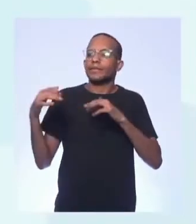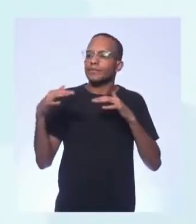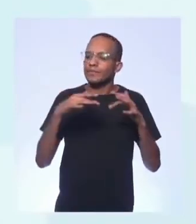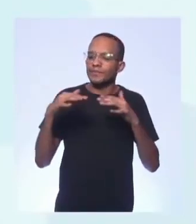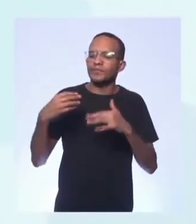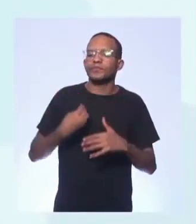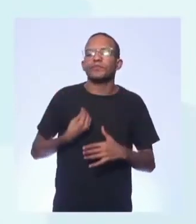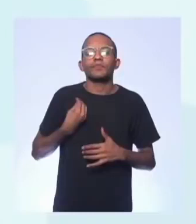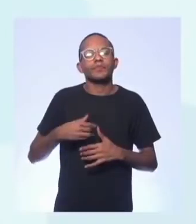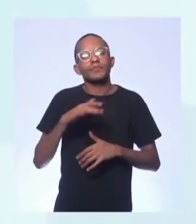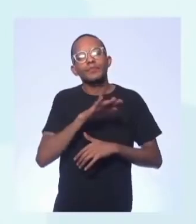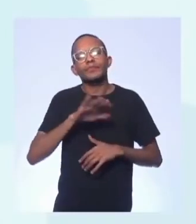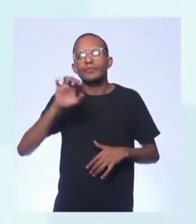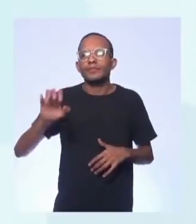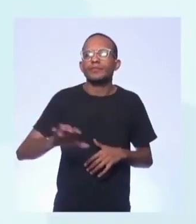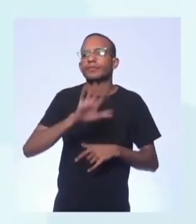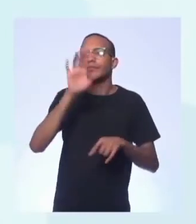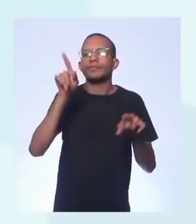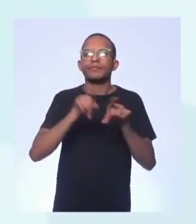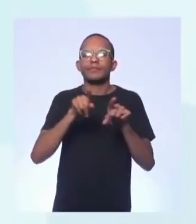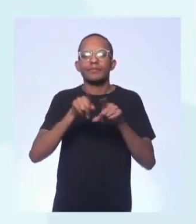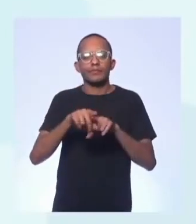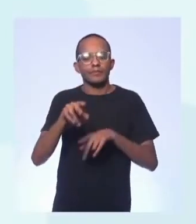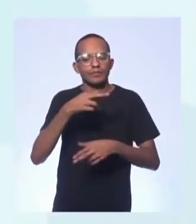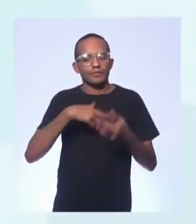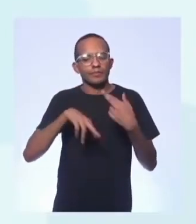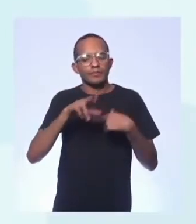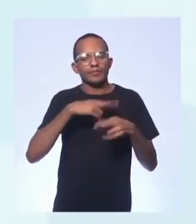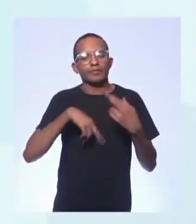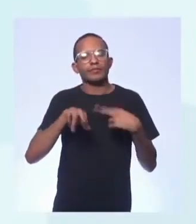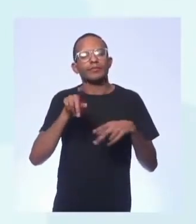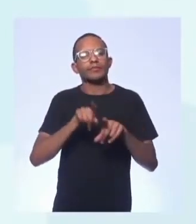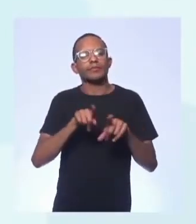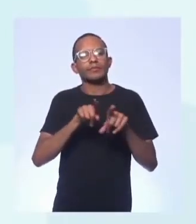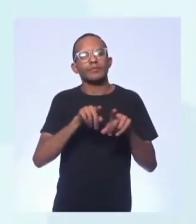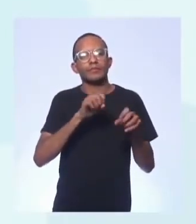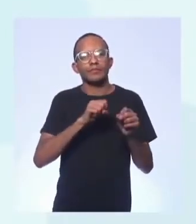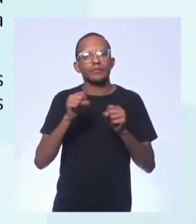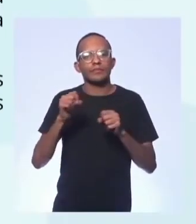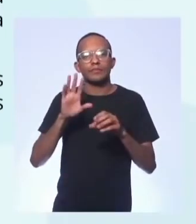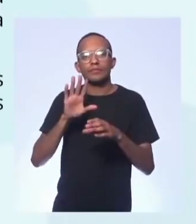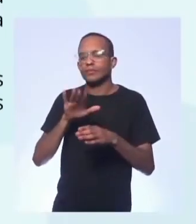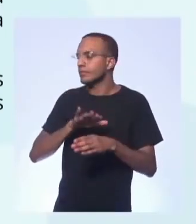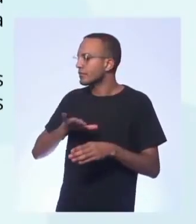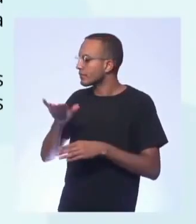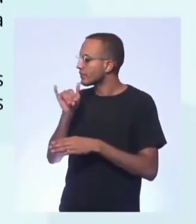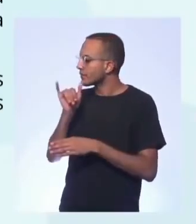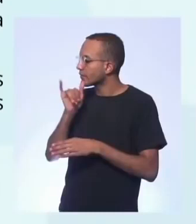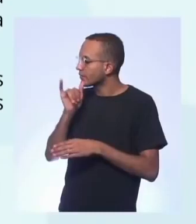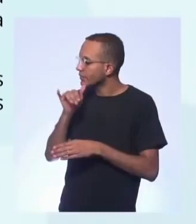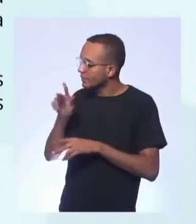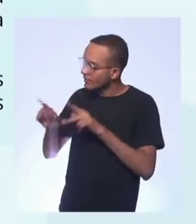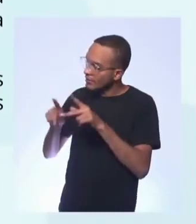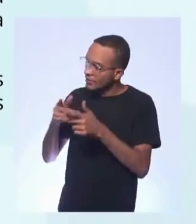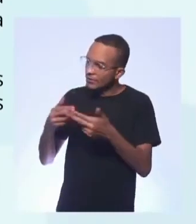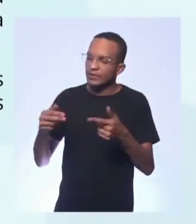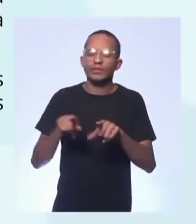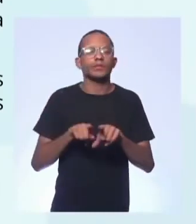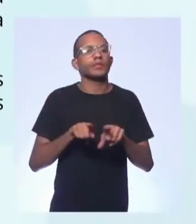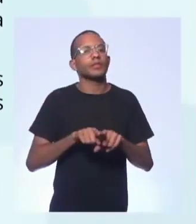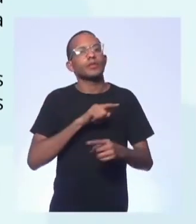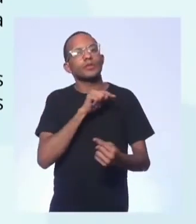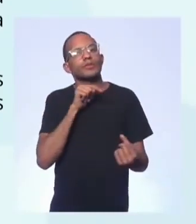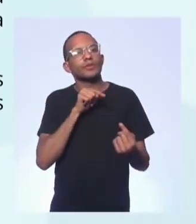conflitos vivenciados na Europa e as relações de poder entre as nações.